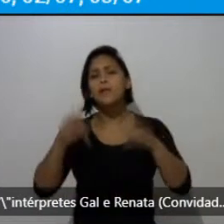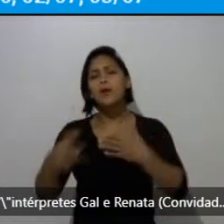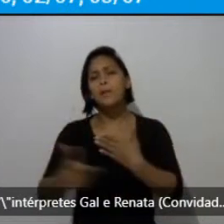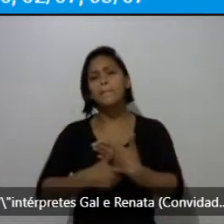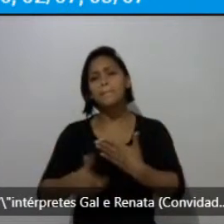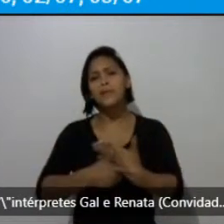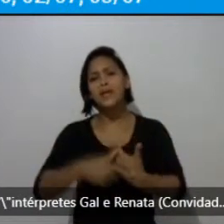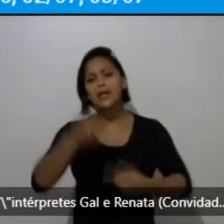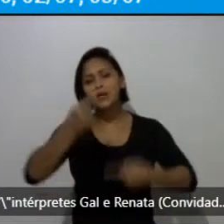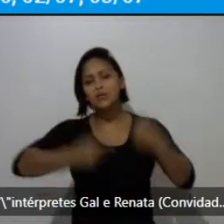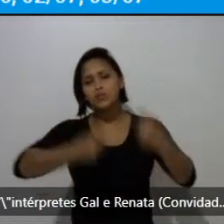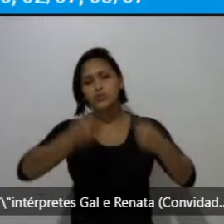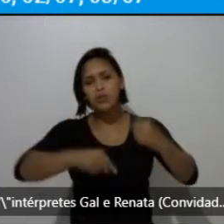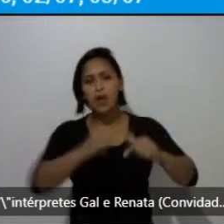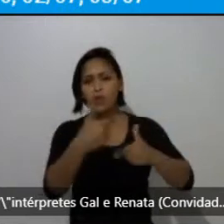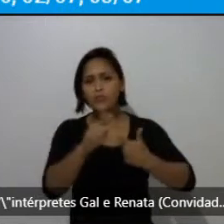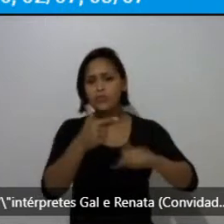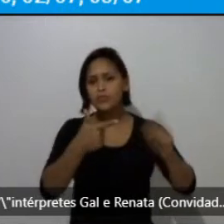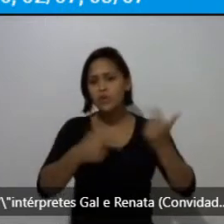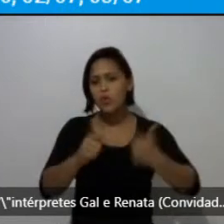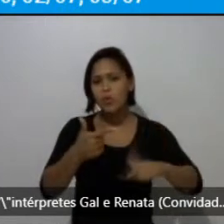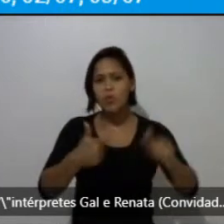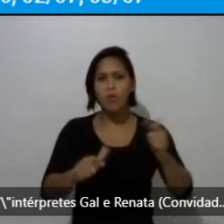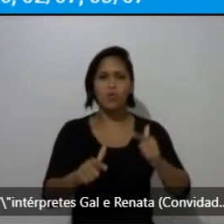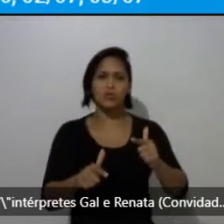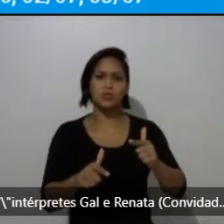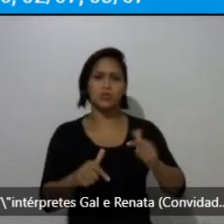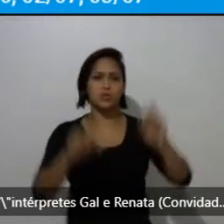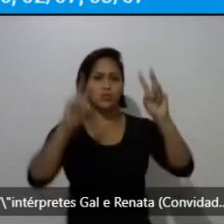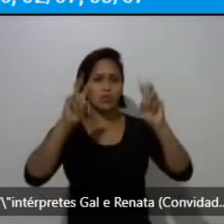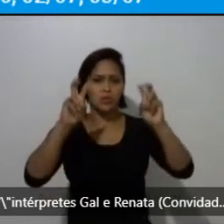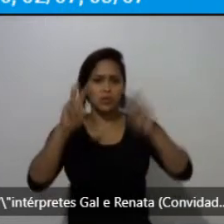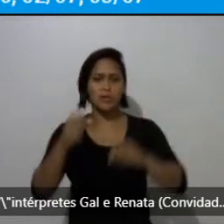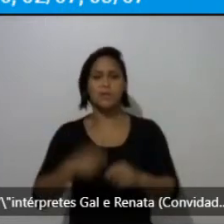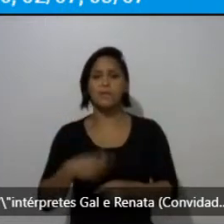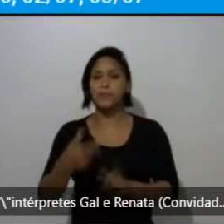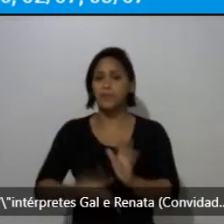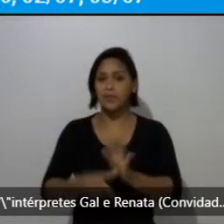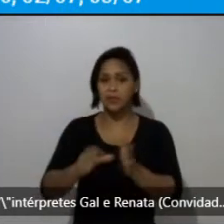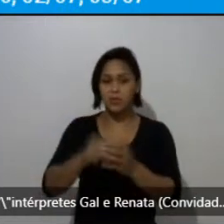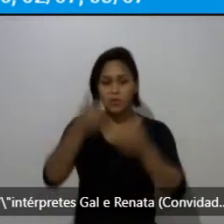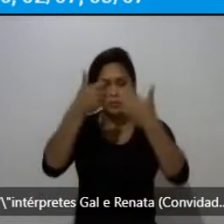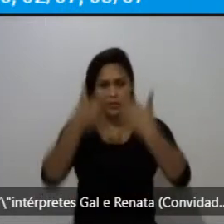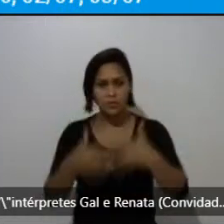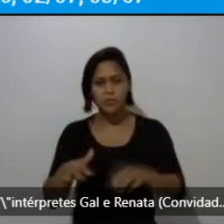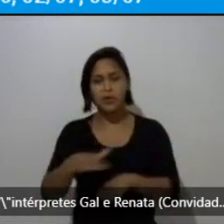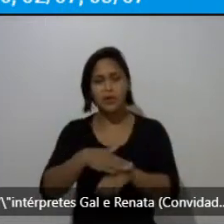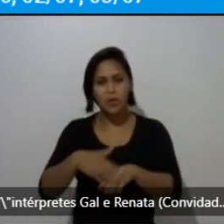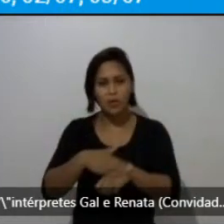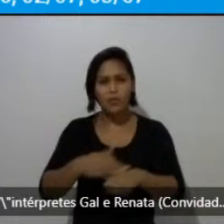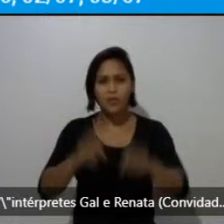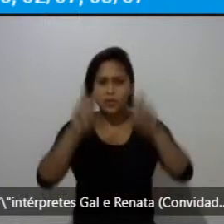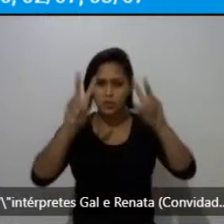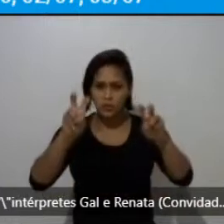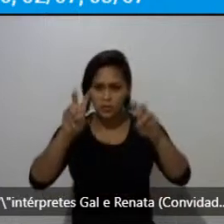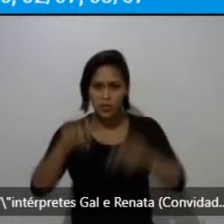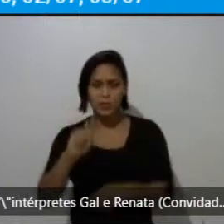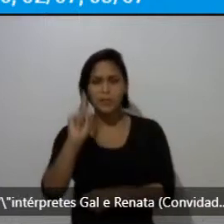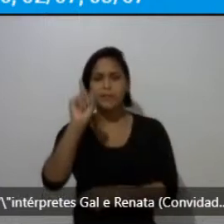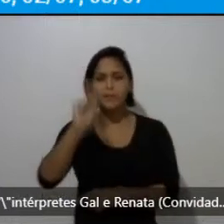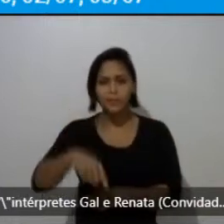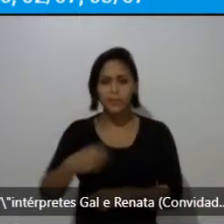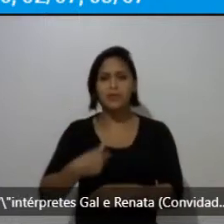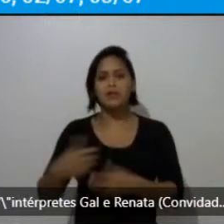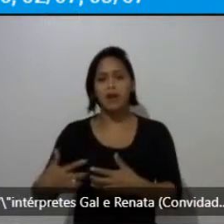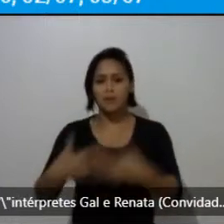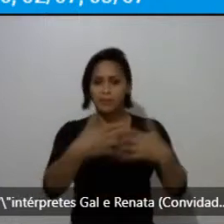papel na discussão de uma outra territorialidade. Então, o pressuposto, assim, da conversa,